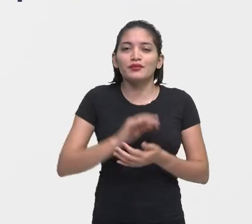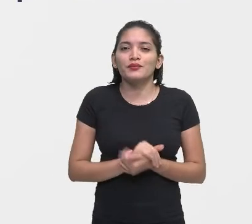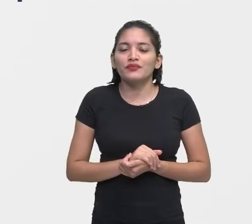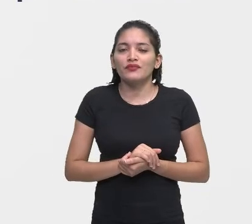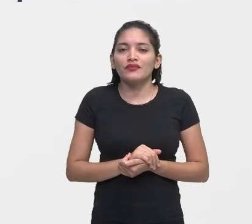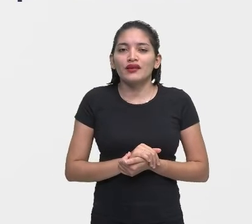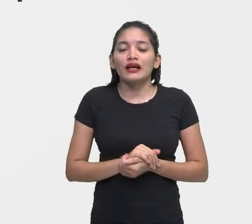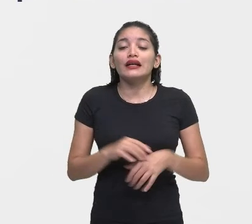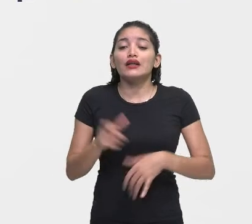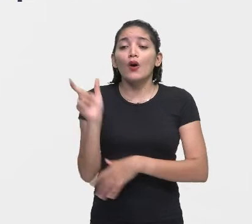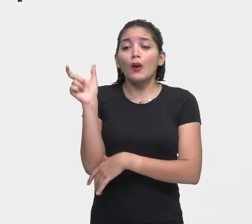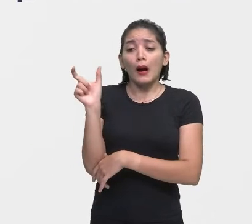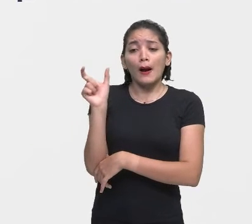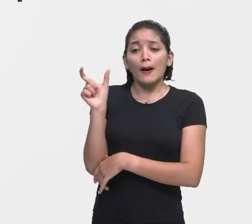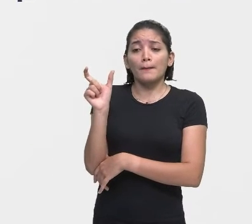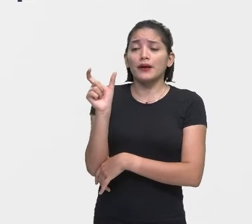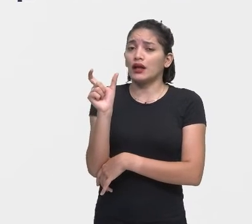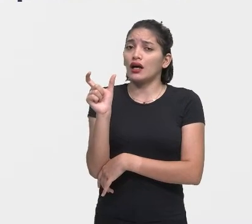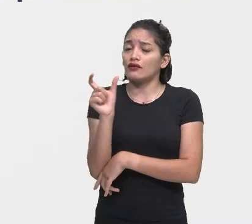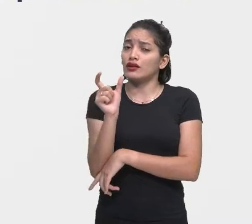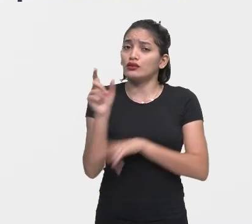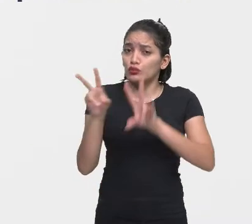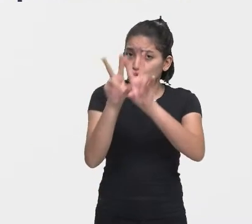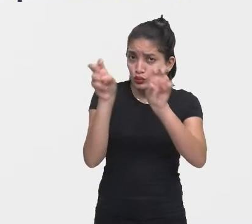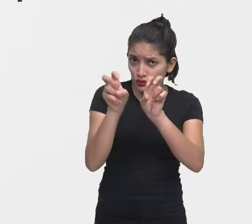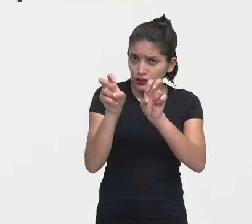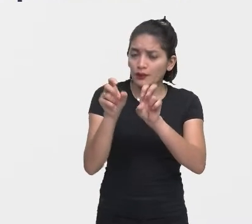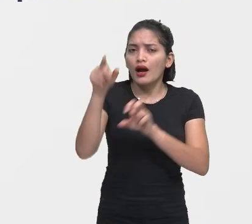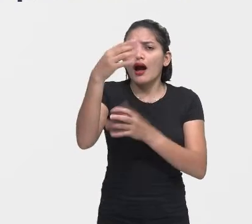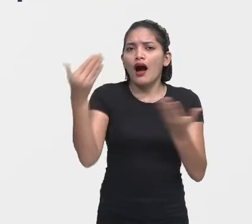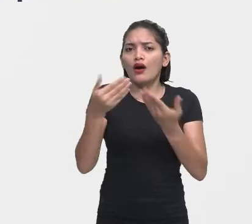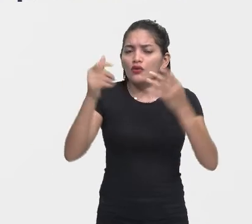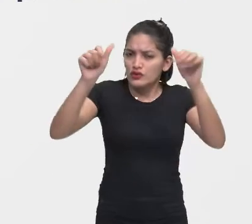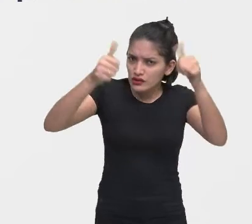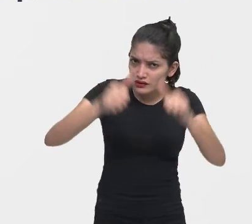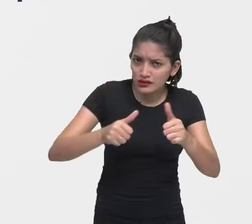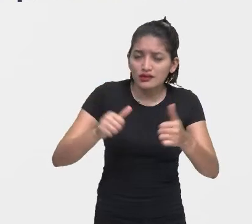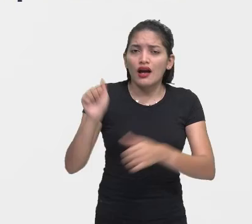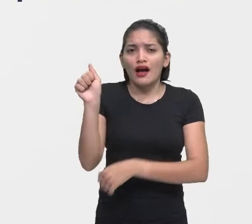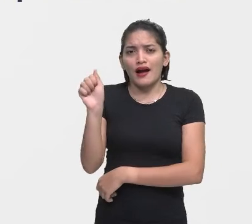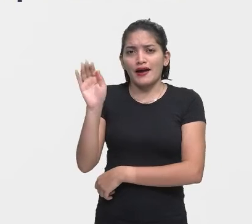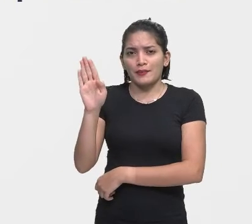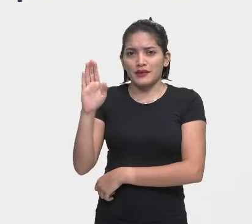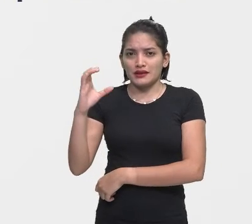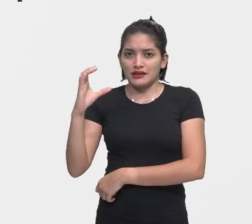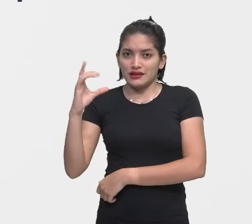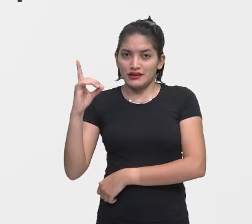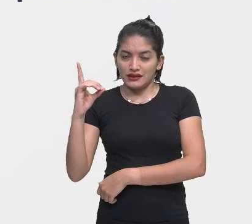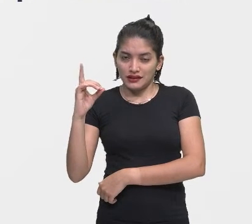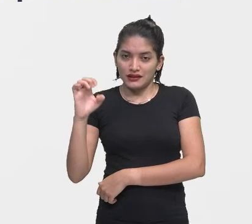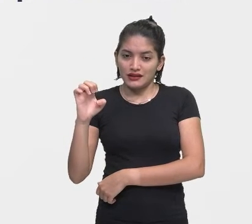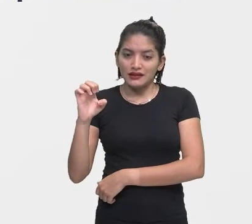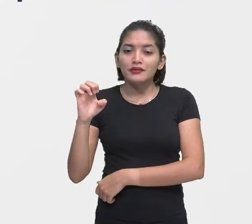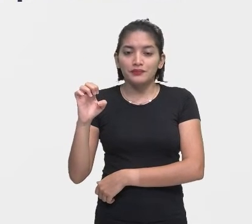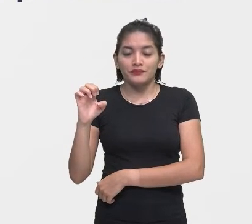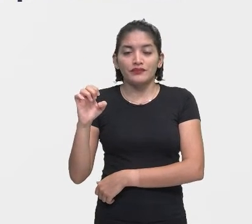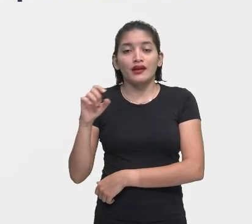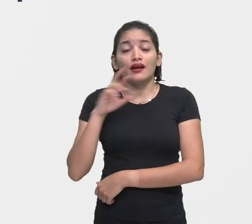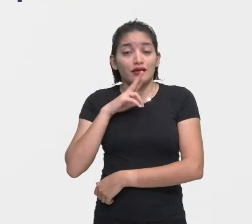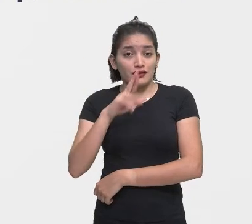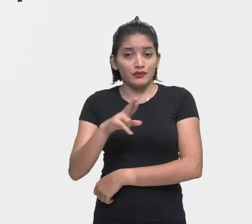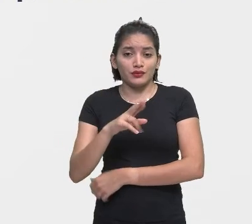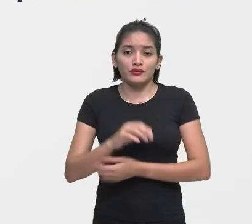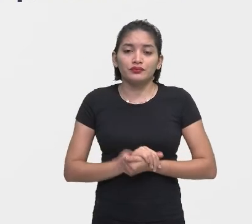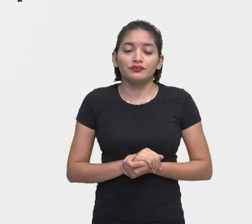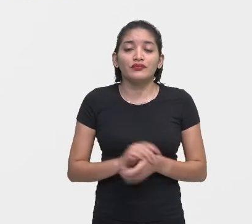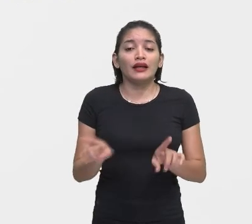aí a palavra do título do poema indica que, faça uma análise aí, letra A, B, C, D, responda, e